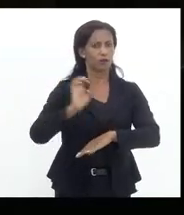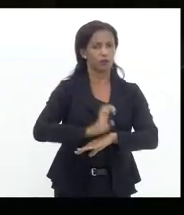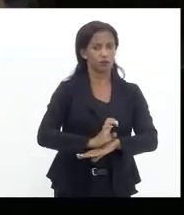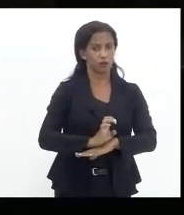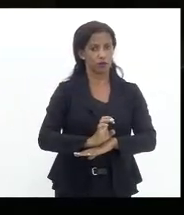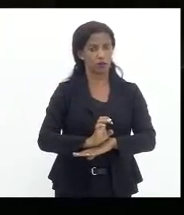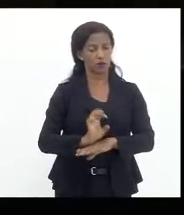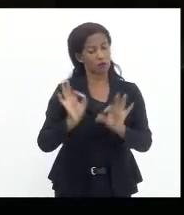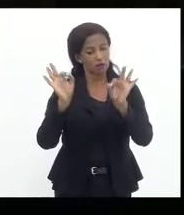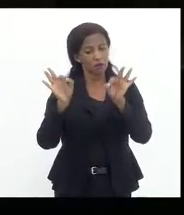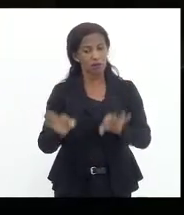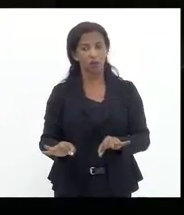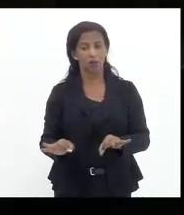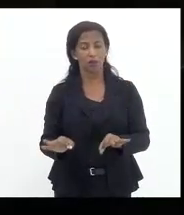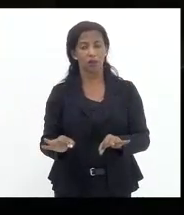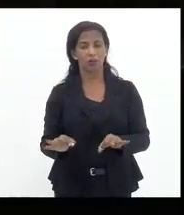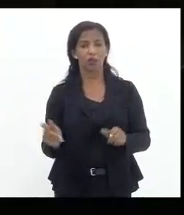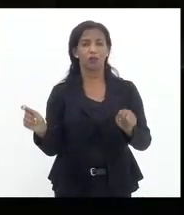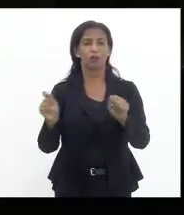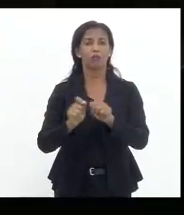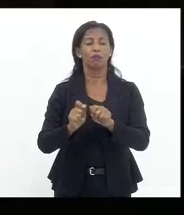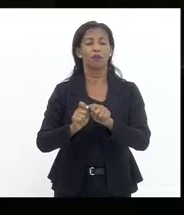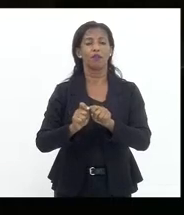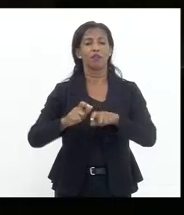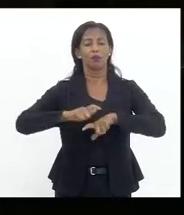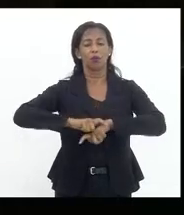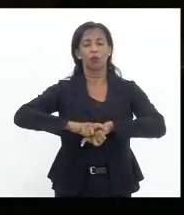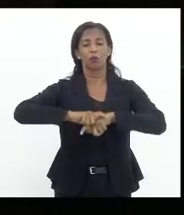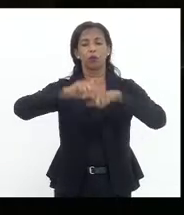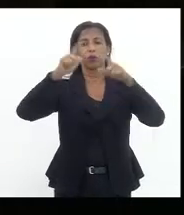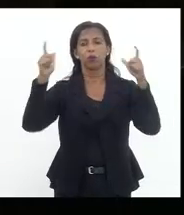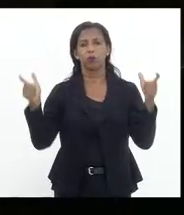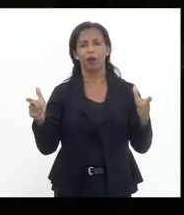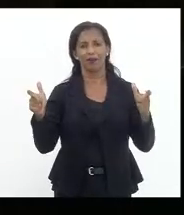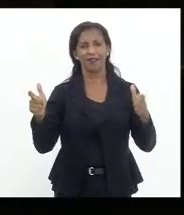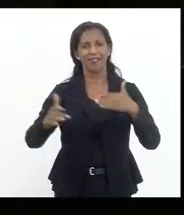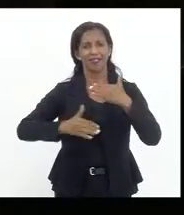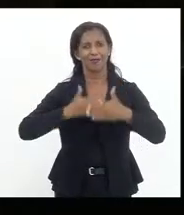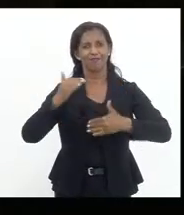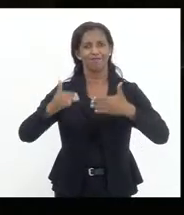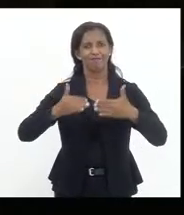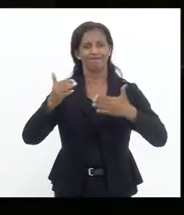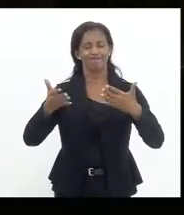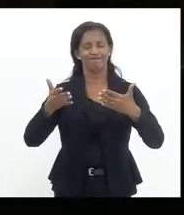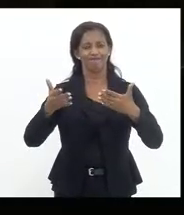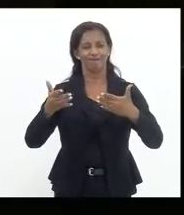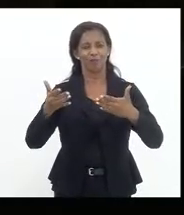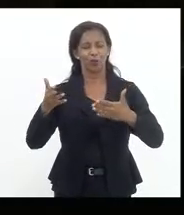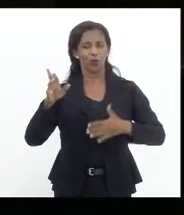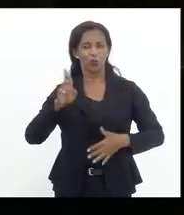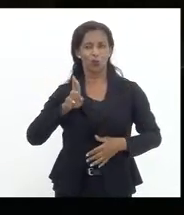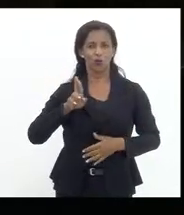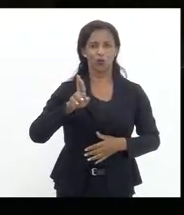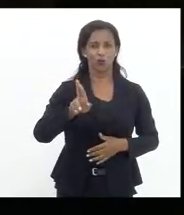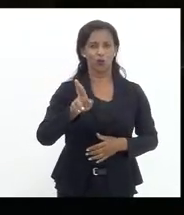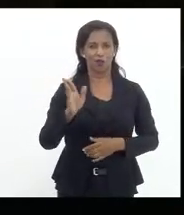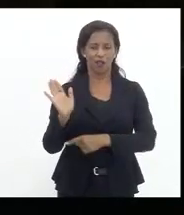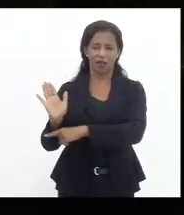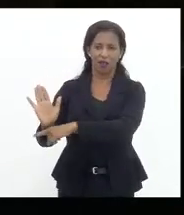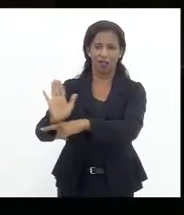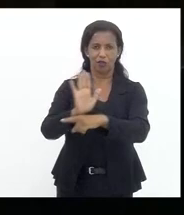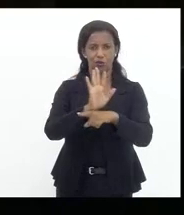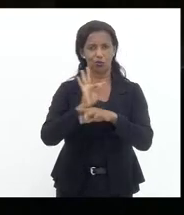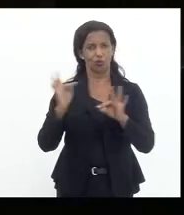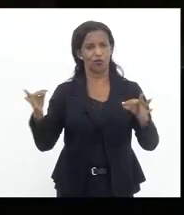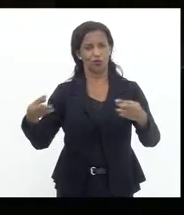exatamente para fazer com que ele realmente tenha o desenvolvimento cujos resultados beneficiem a